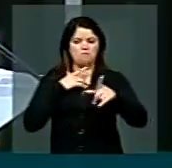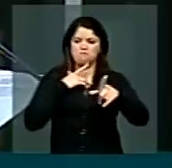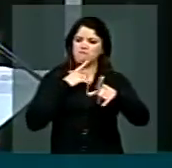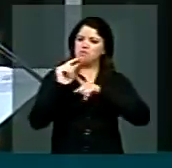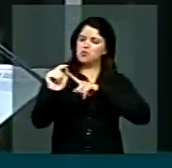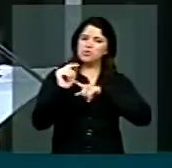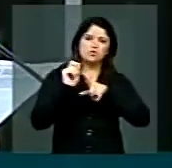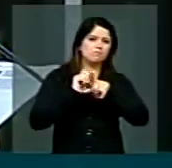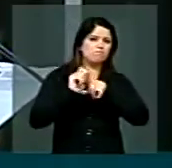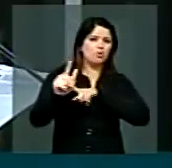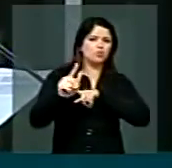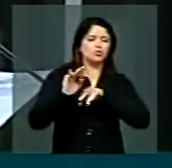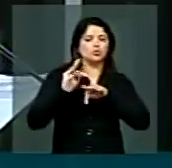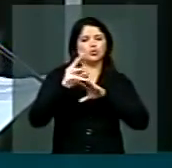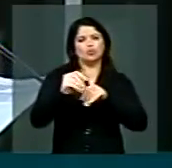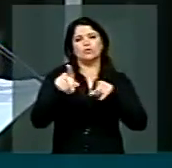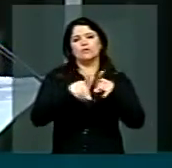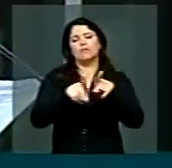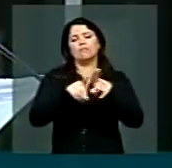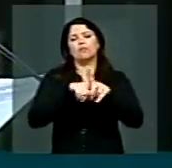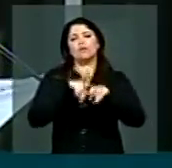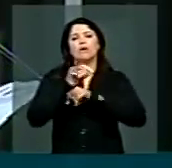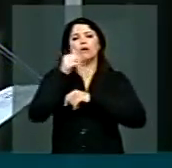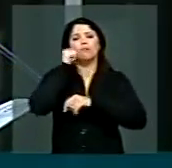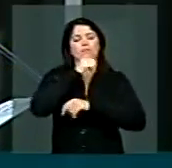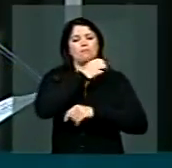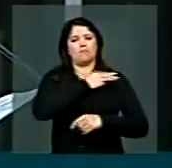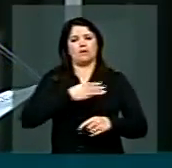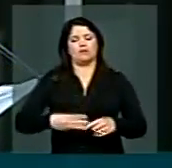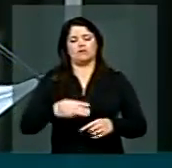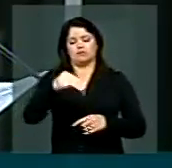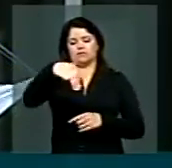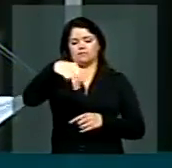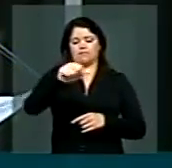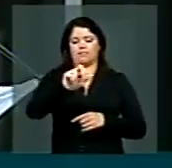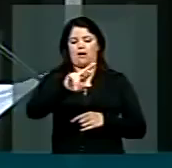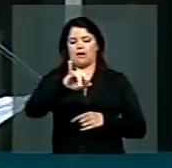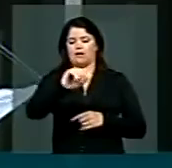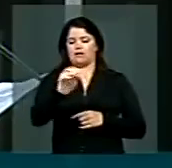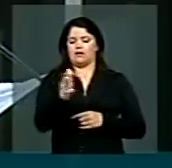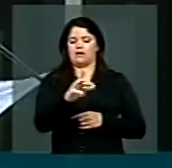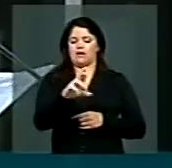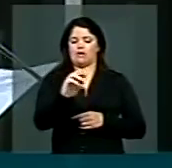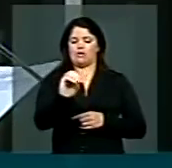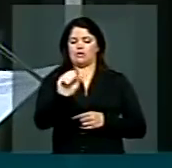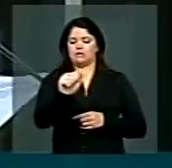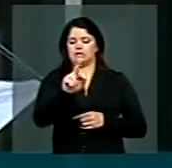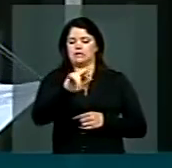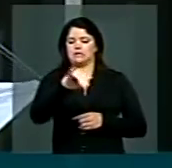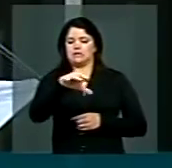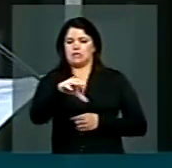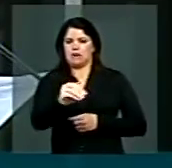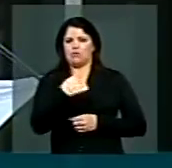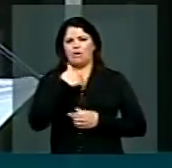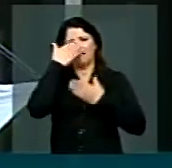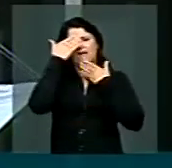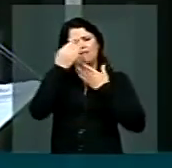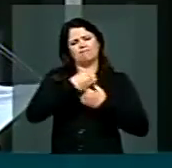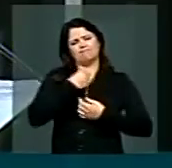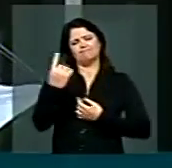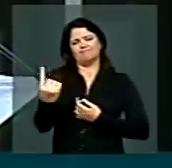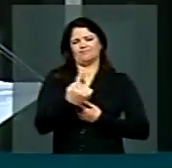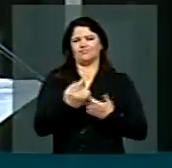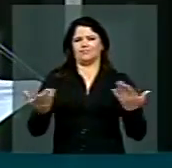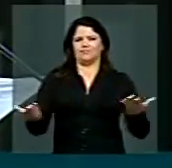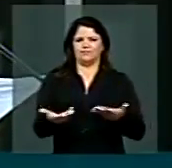senhora ministra da Secretaria de Direitos Humanos, Maria do Rosário, agradecemos a presença de Vossa Excelência neste